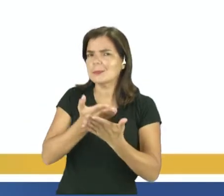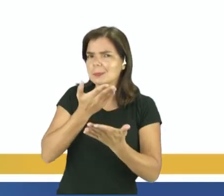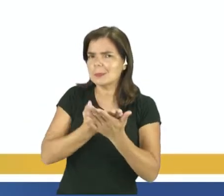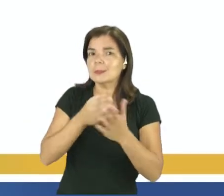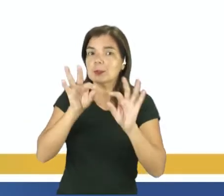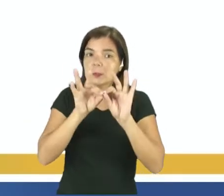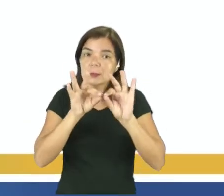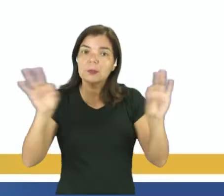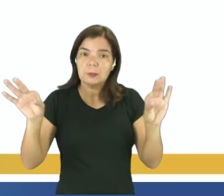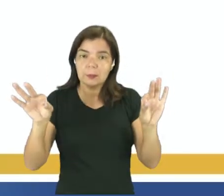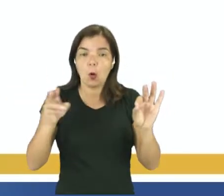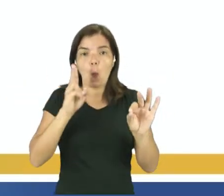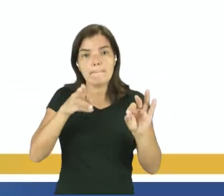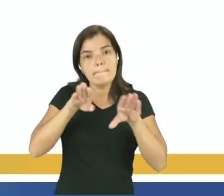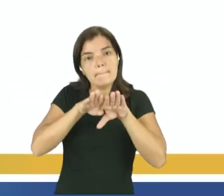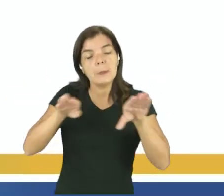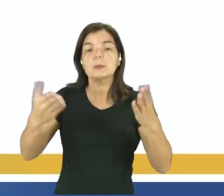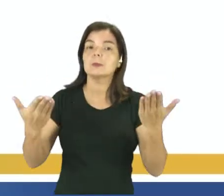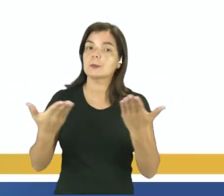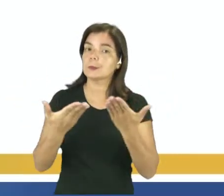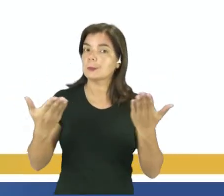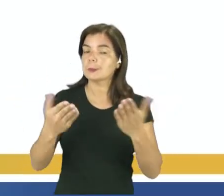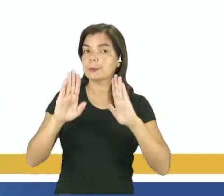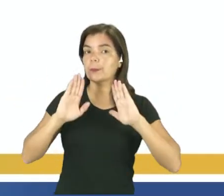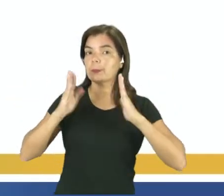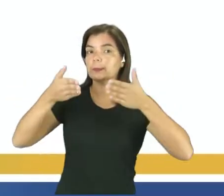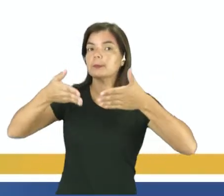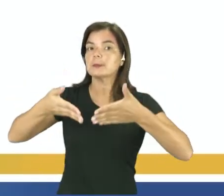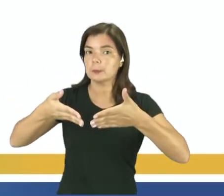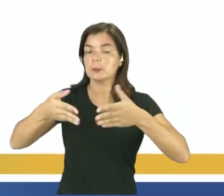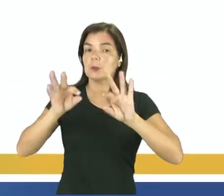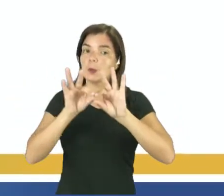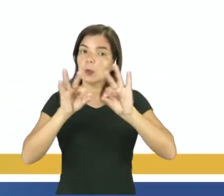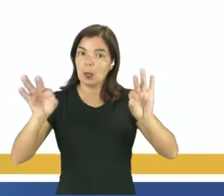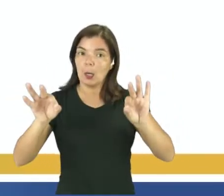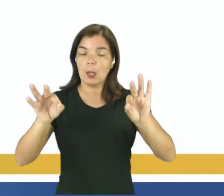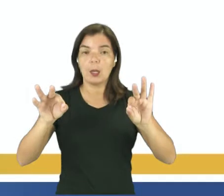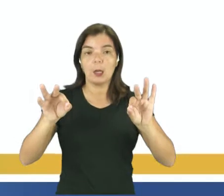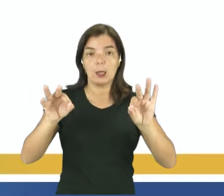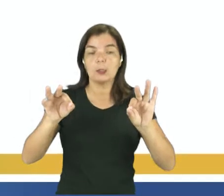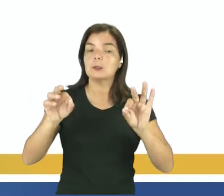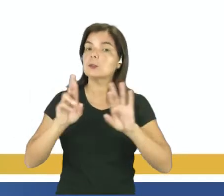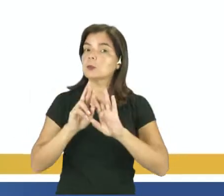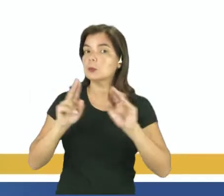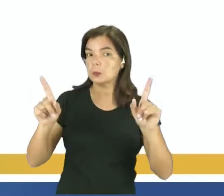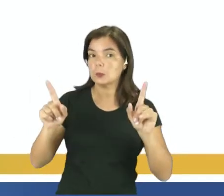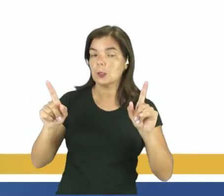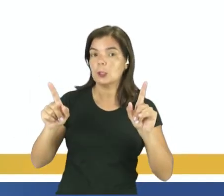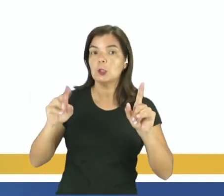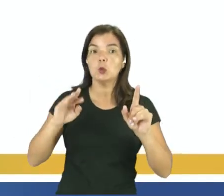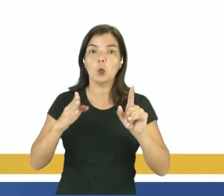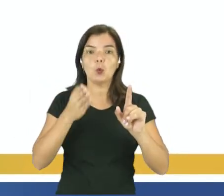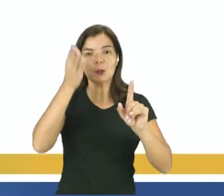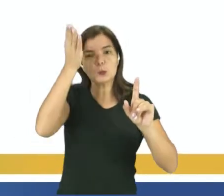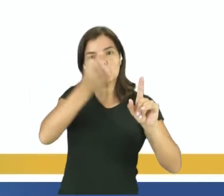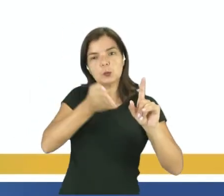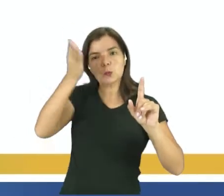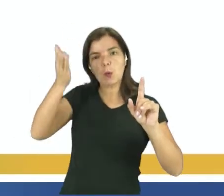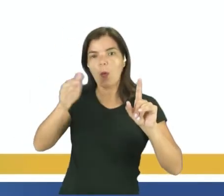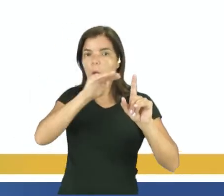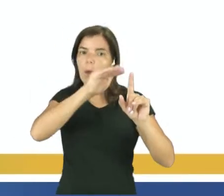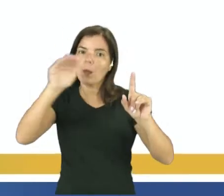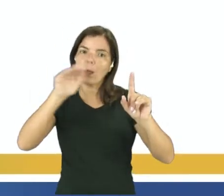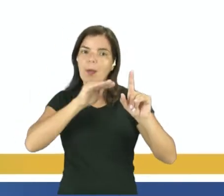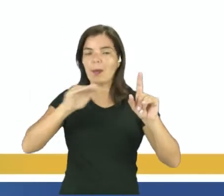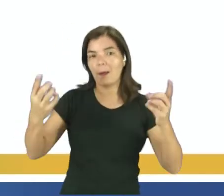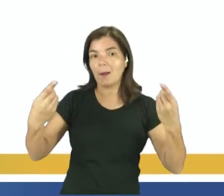de retas em um mesmo plano. Só que hoje nós vamos focar em retas que são paralelas e todas elas cortadas por uma transversal, por uma